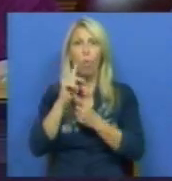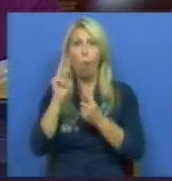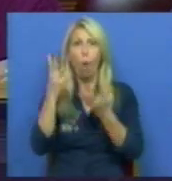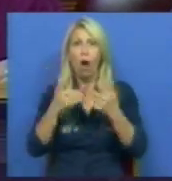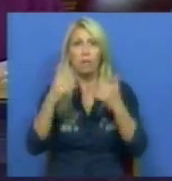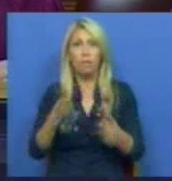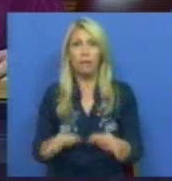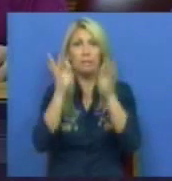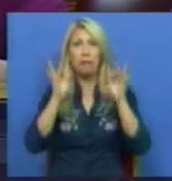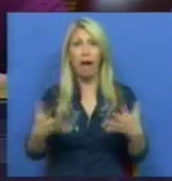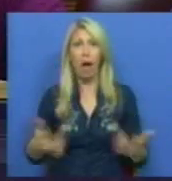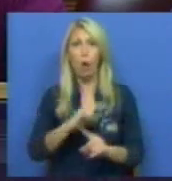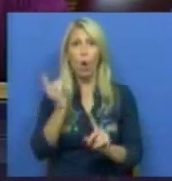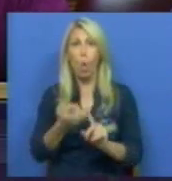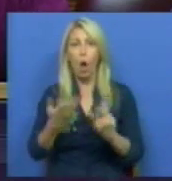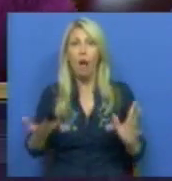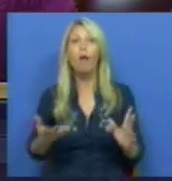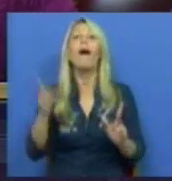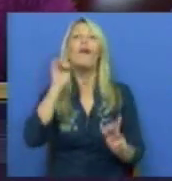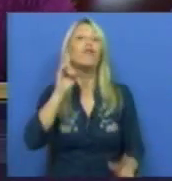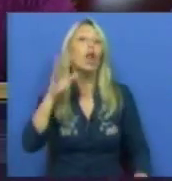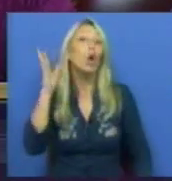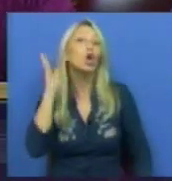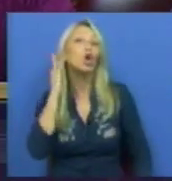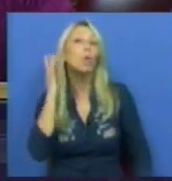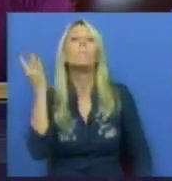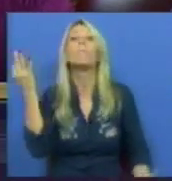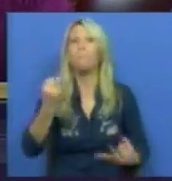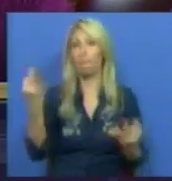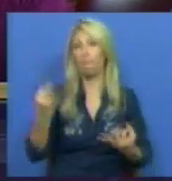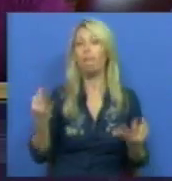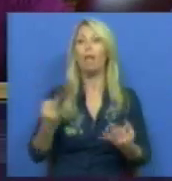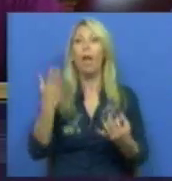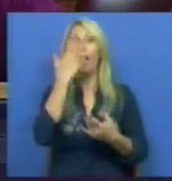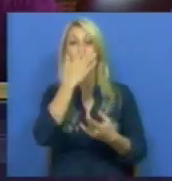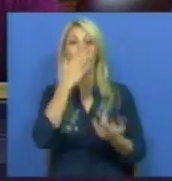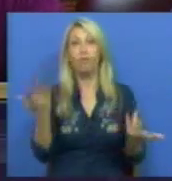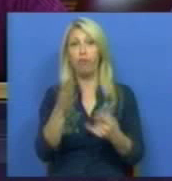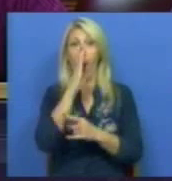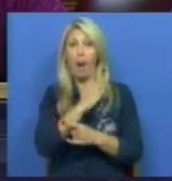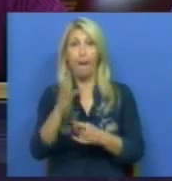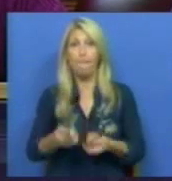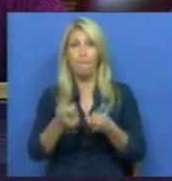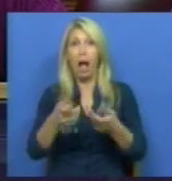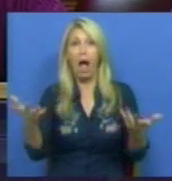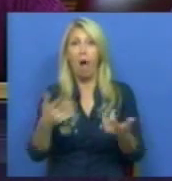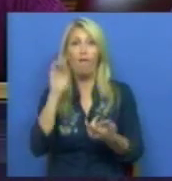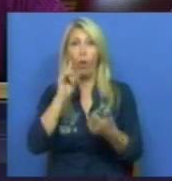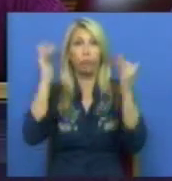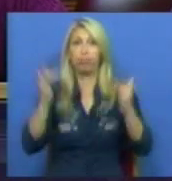ano. E em valor nominal, claro, se pensarmos na inflação, então julgo que não há nenhum tão baixo. E também dizer-lhe que